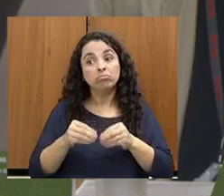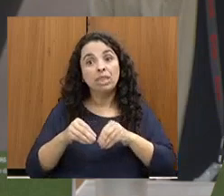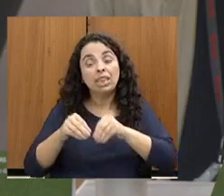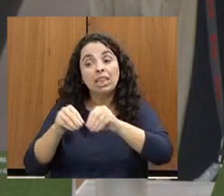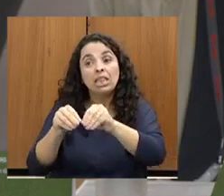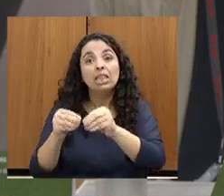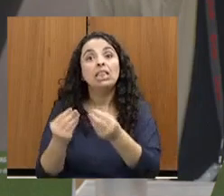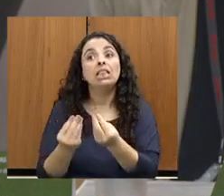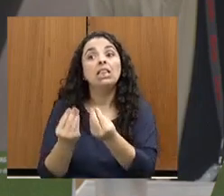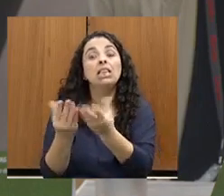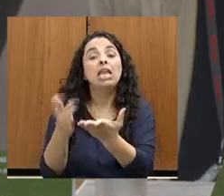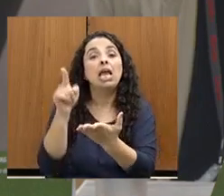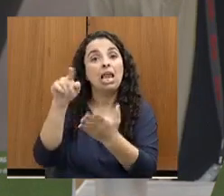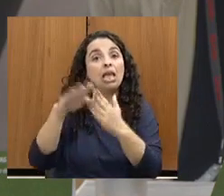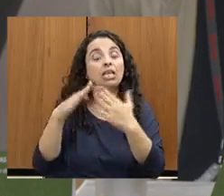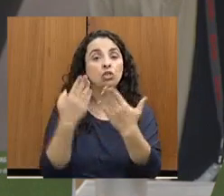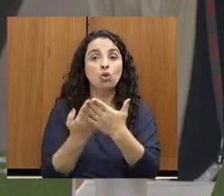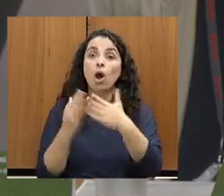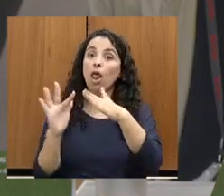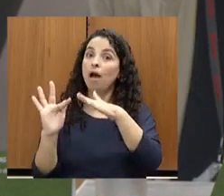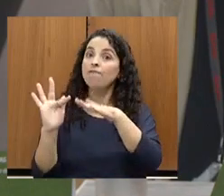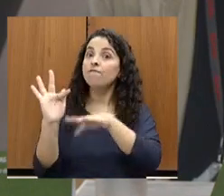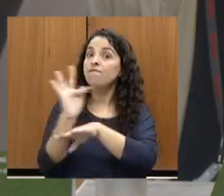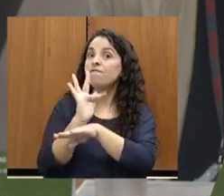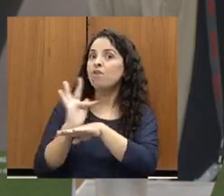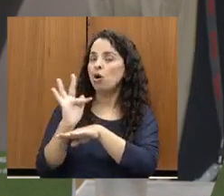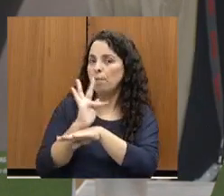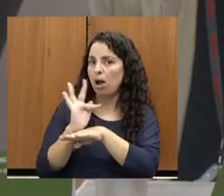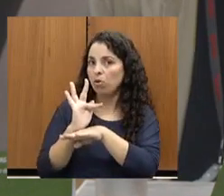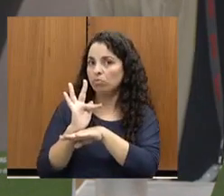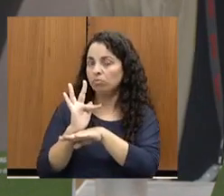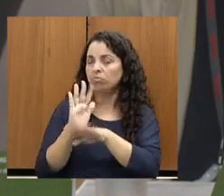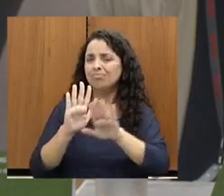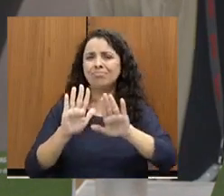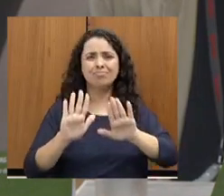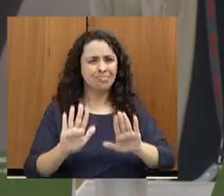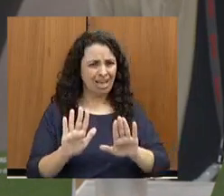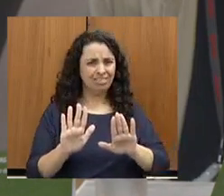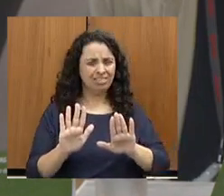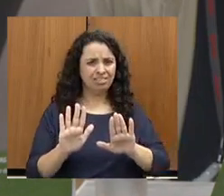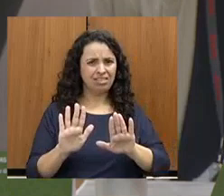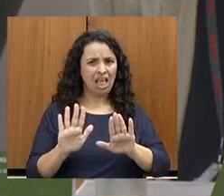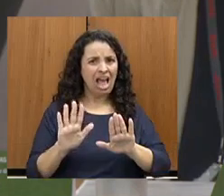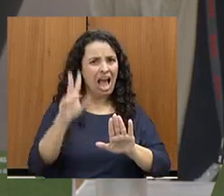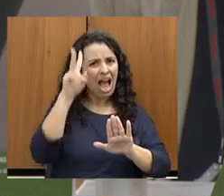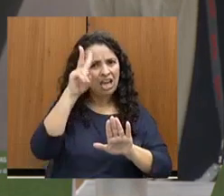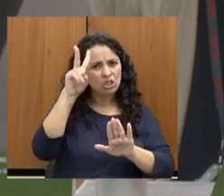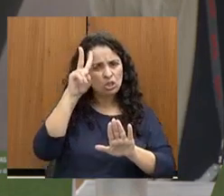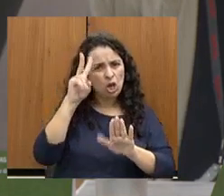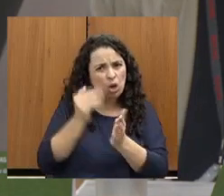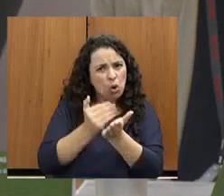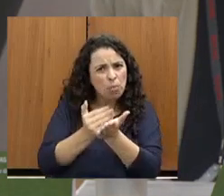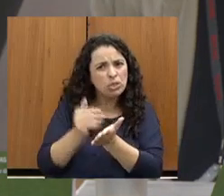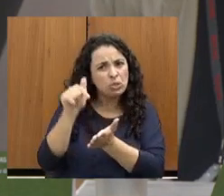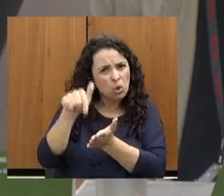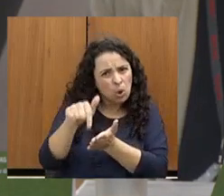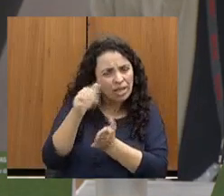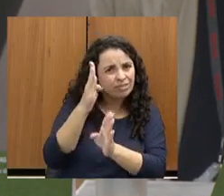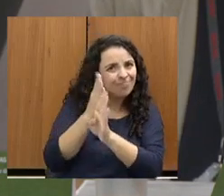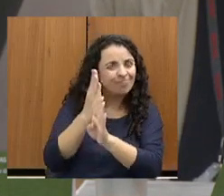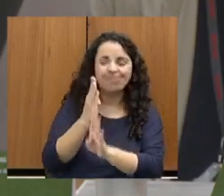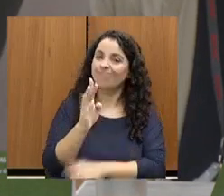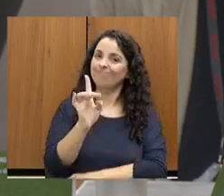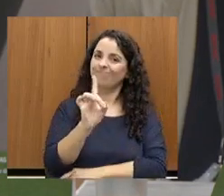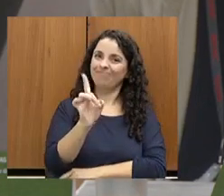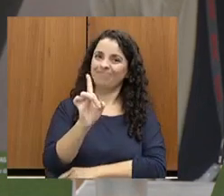forma formal. mas essa história não começou com esse diagnóstico. Os meus